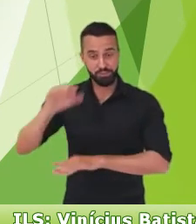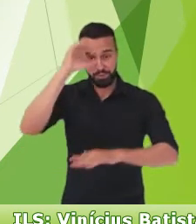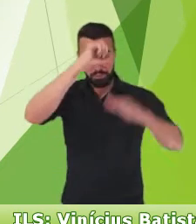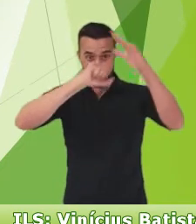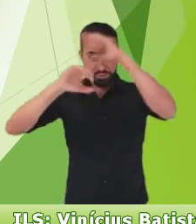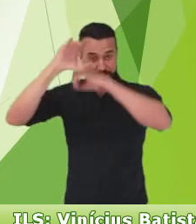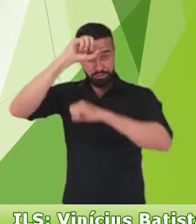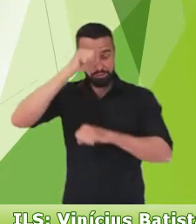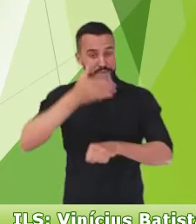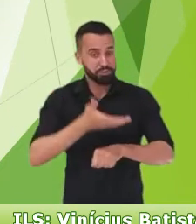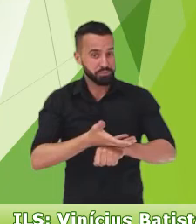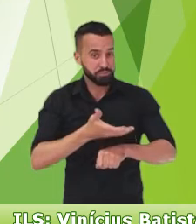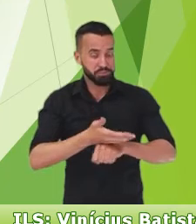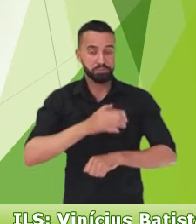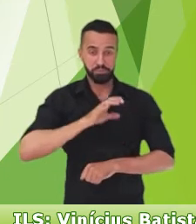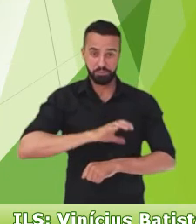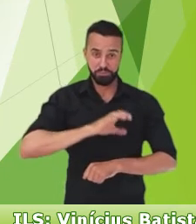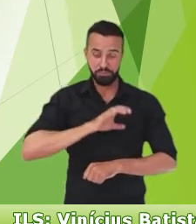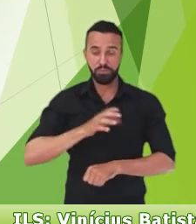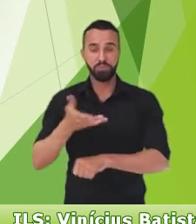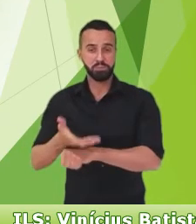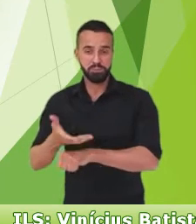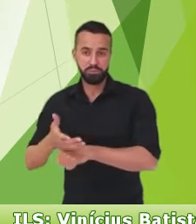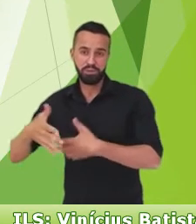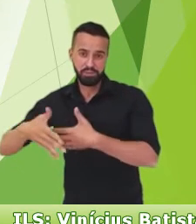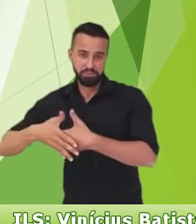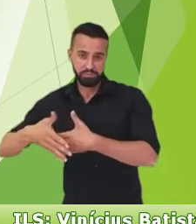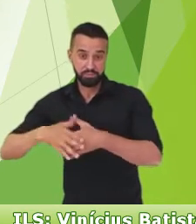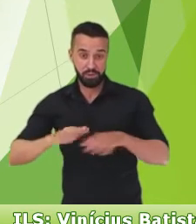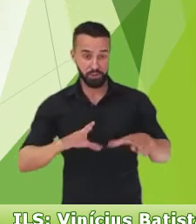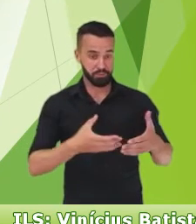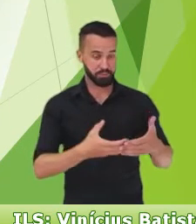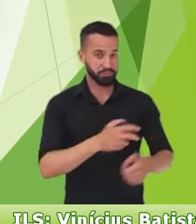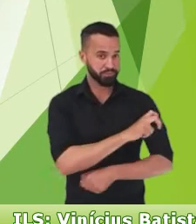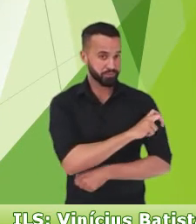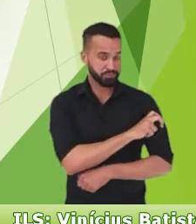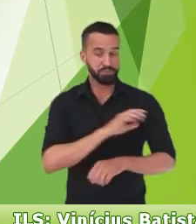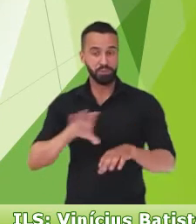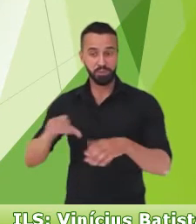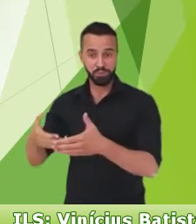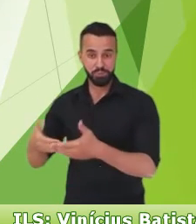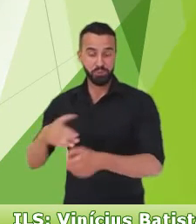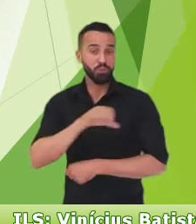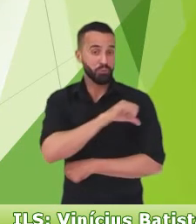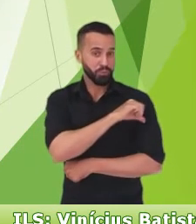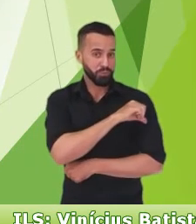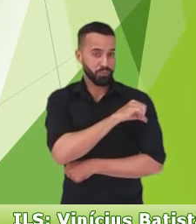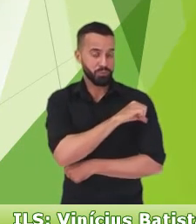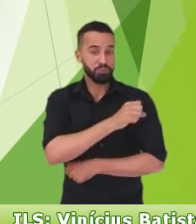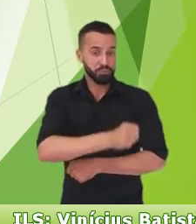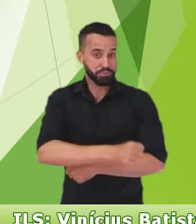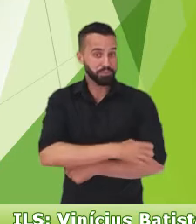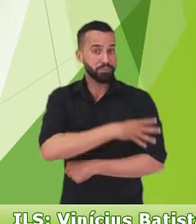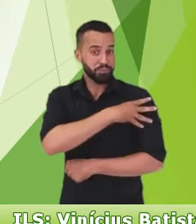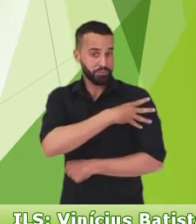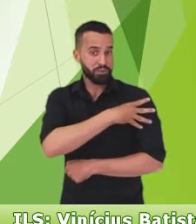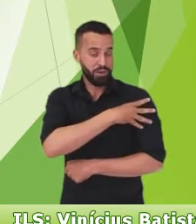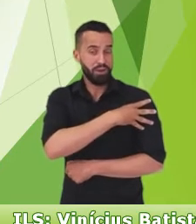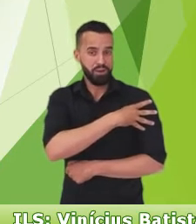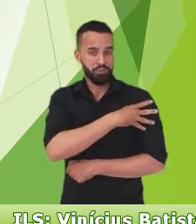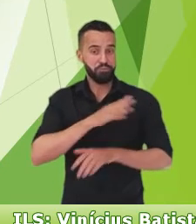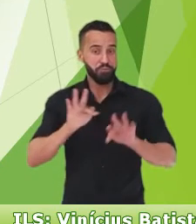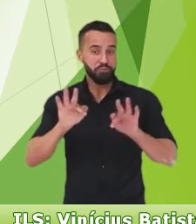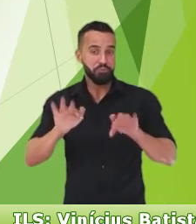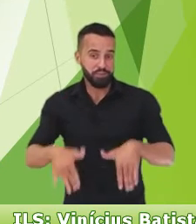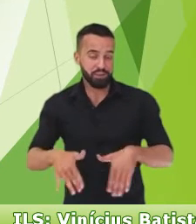nas áreas de língua portuguesa e matemática para o quinto e nono ano anos finais da 1ª e na 2ª